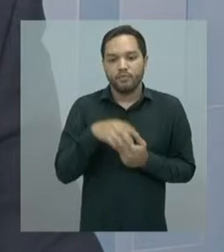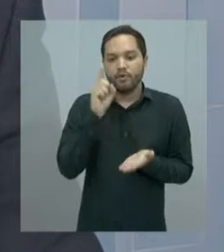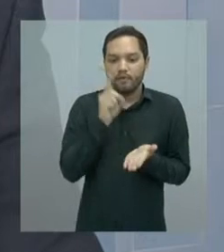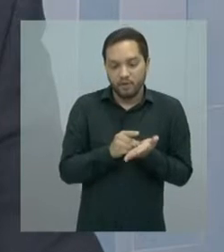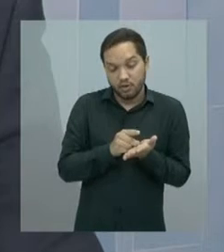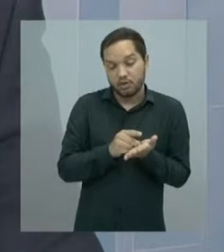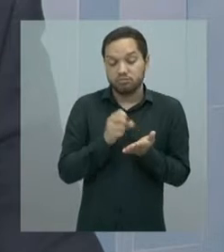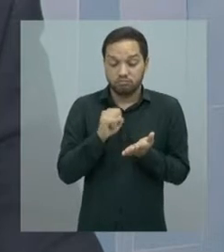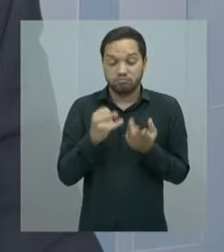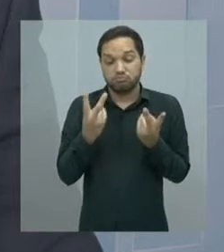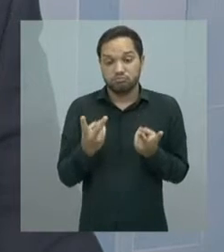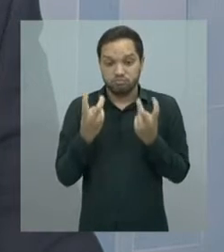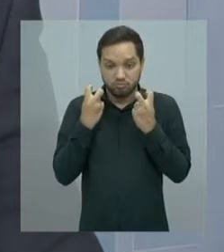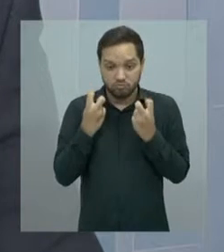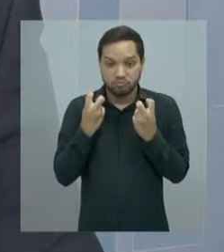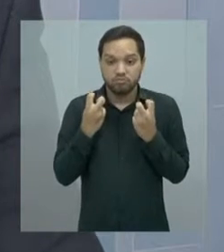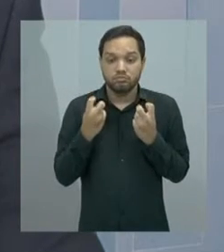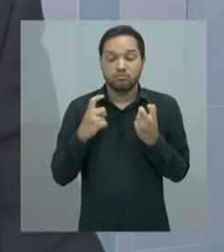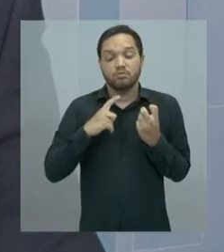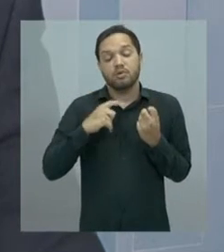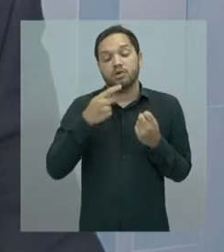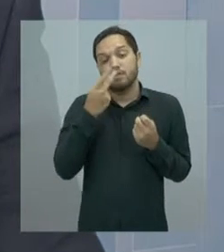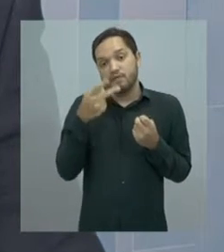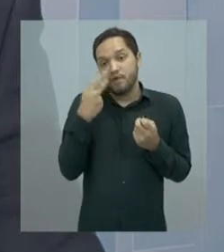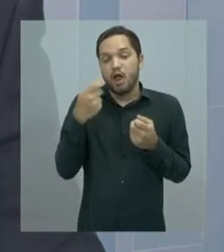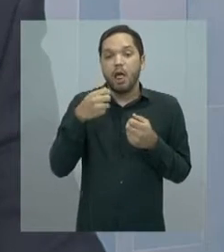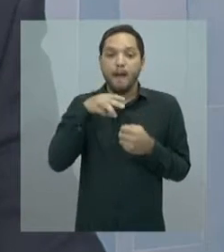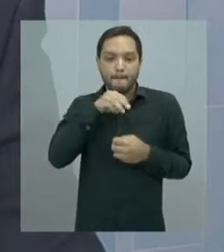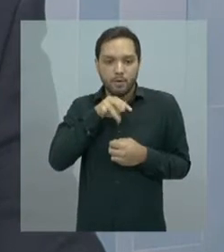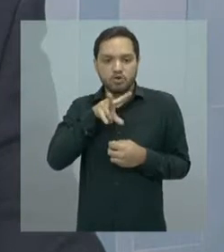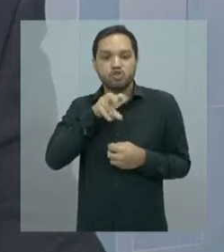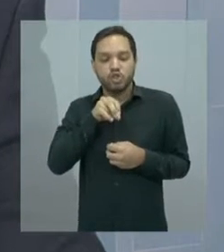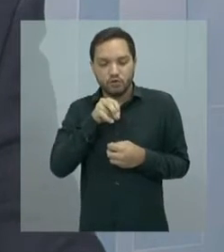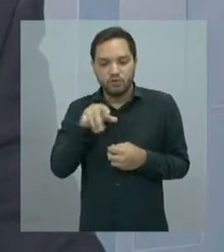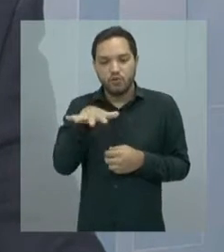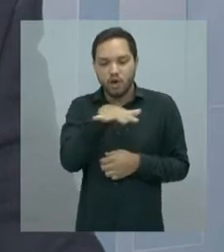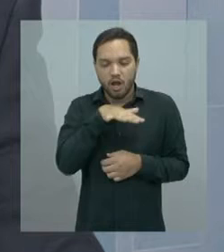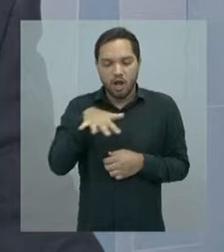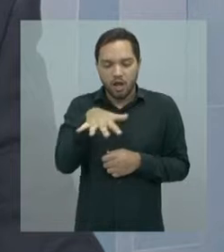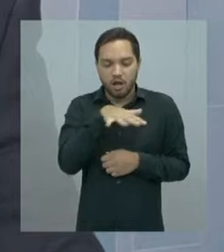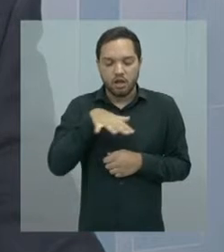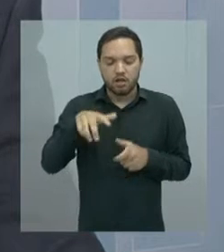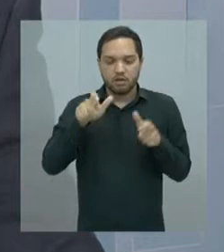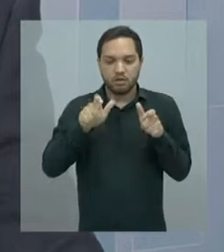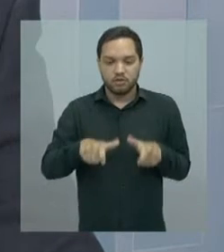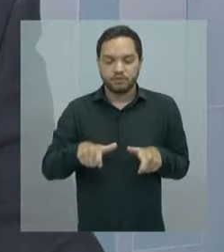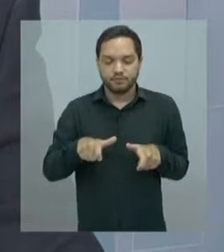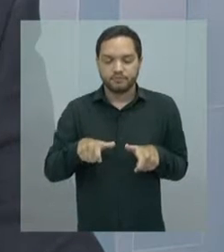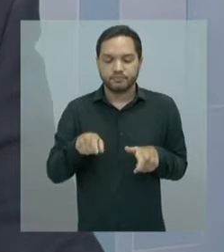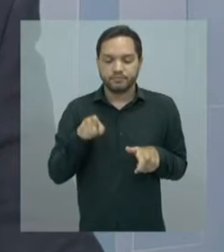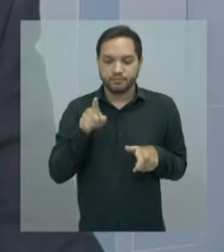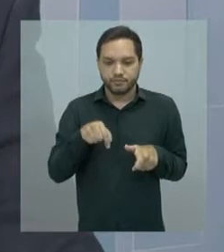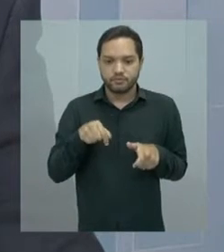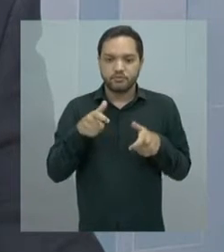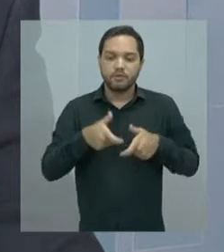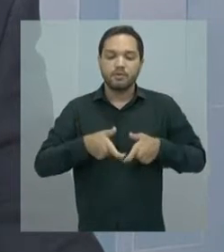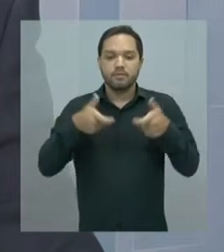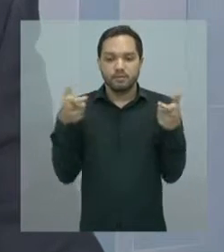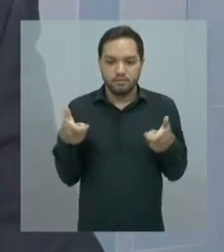você for ver o que eles atribuem, que a área territorial com base nessa drenagem era